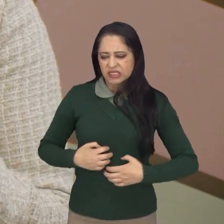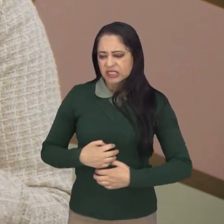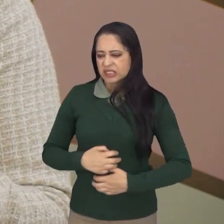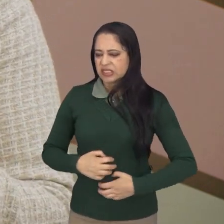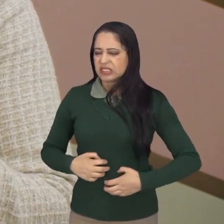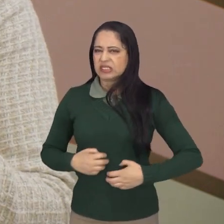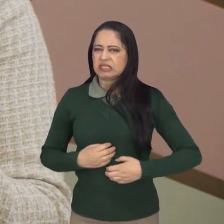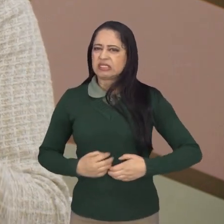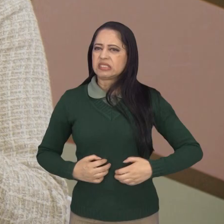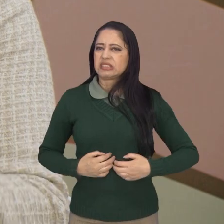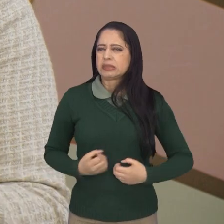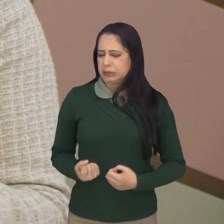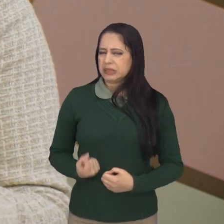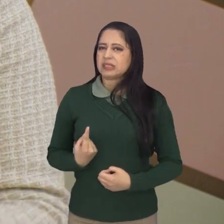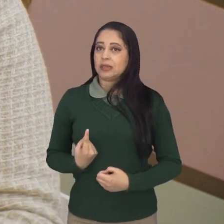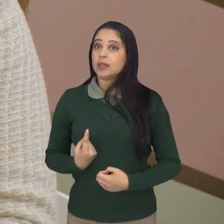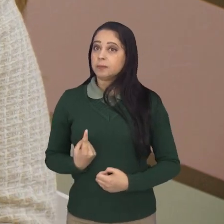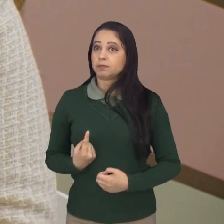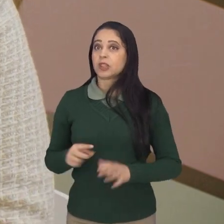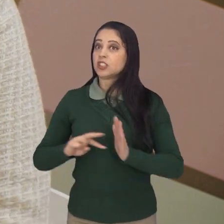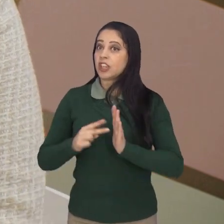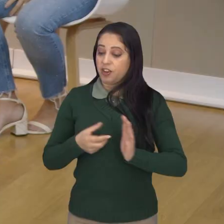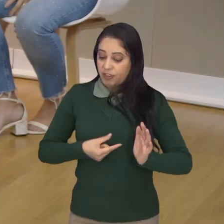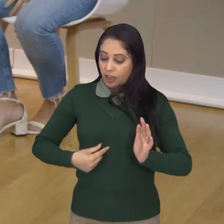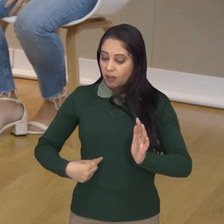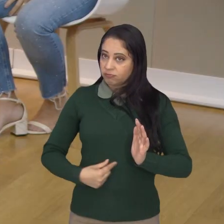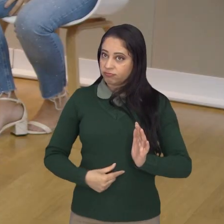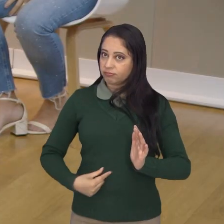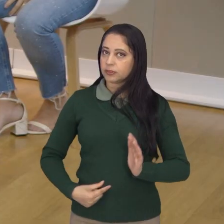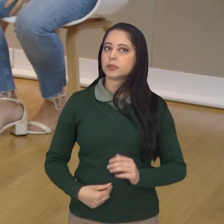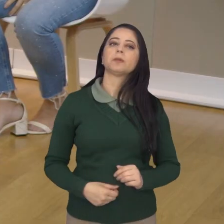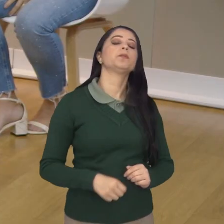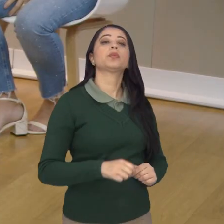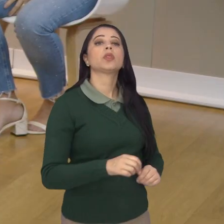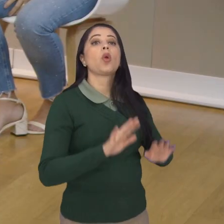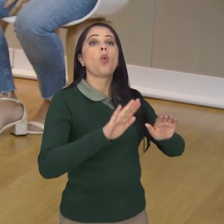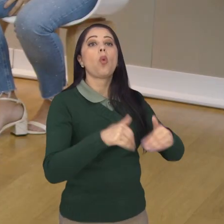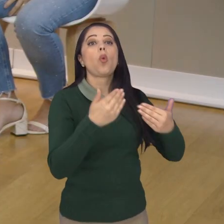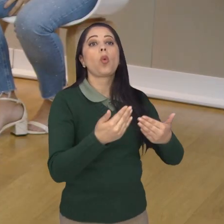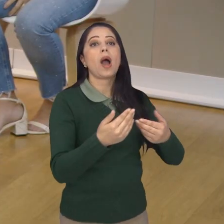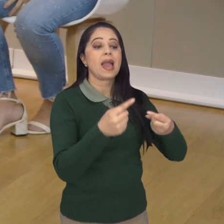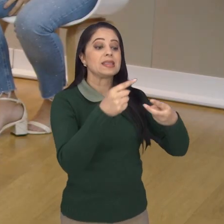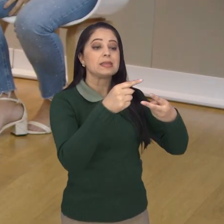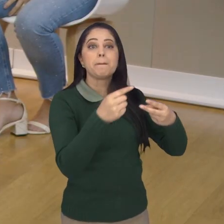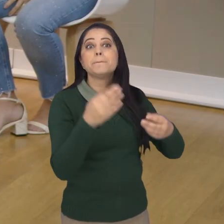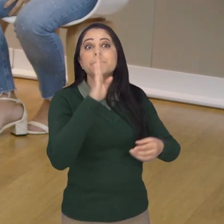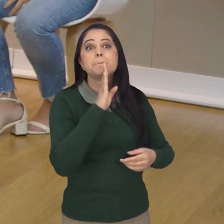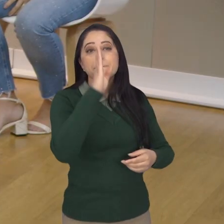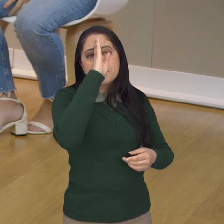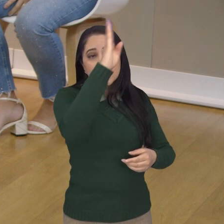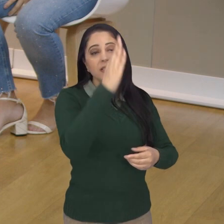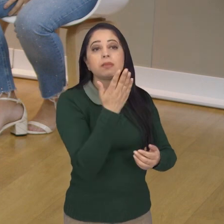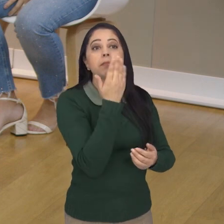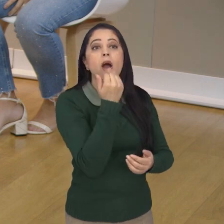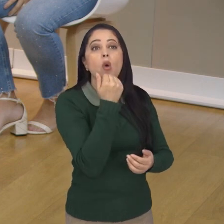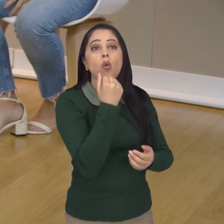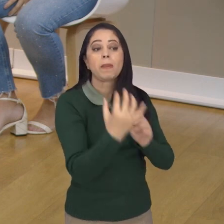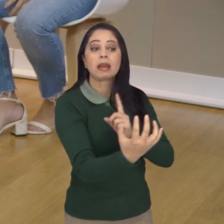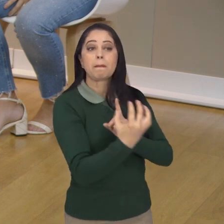bem. Então são sintomas ali gastrointestinais. E quais são os principais alimentos que podem provocar, né, essas